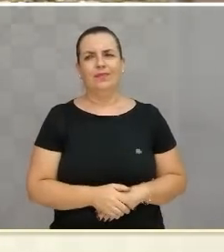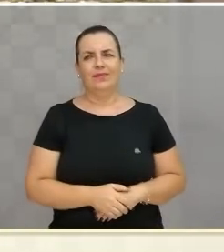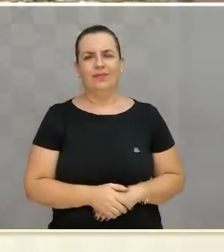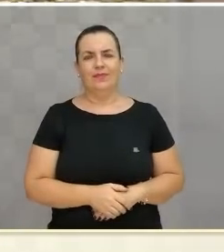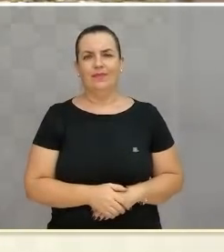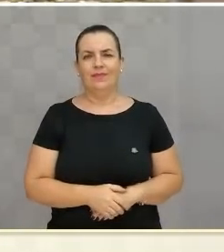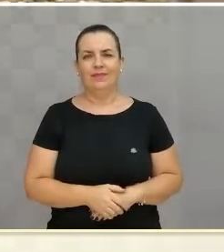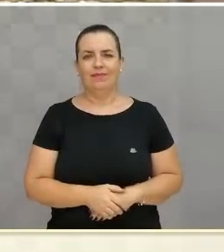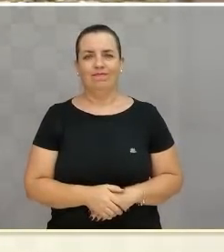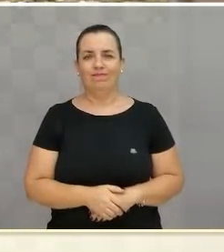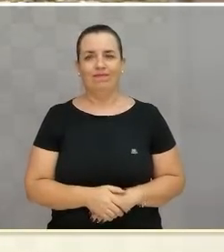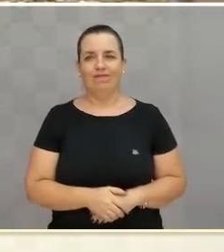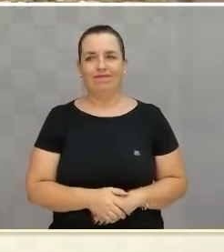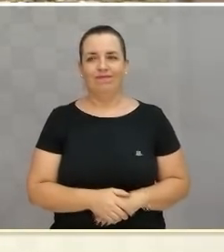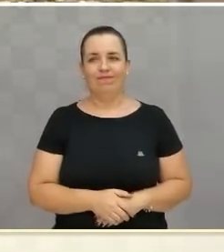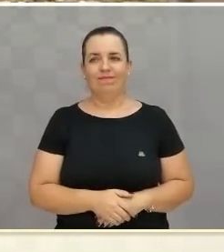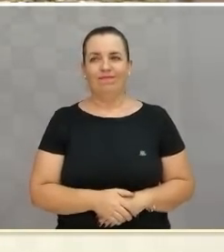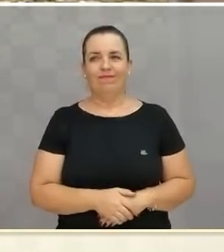não pode nos morder.